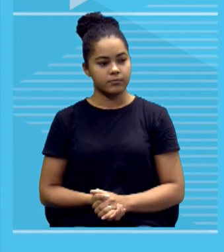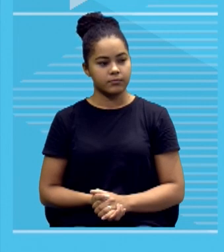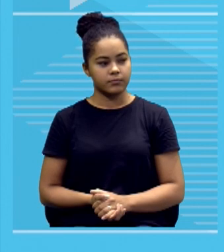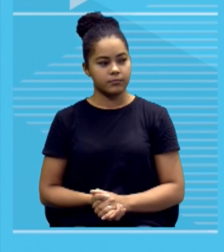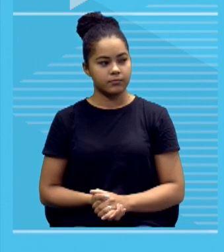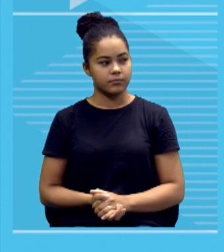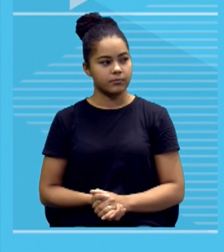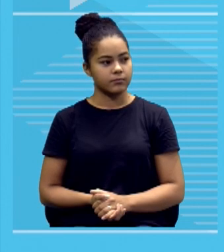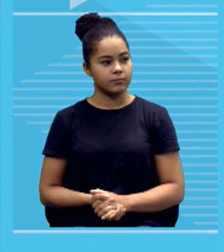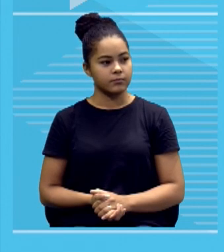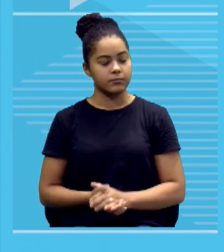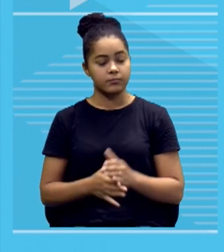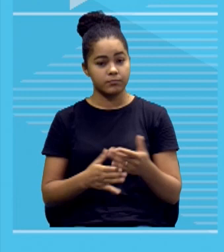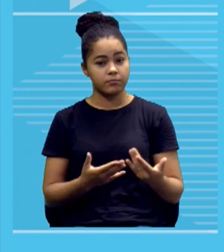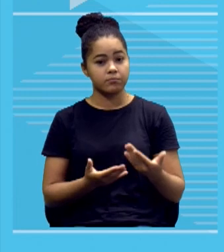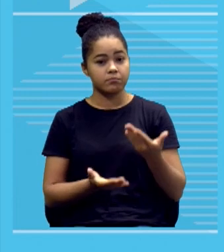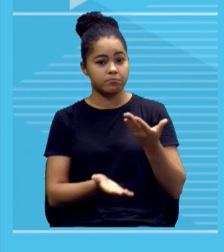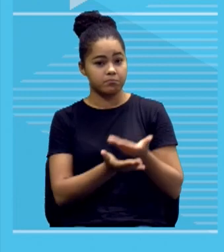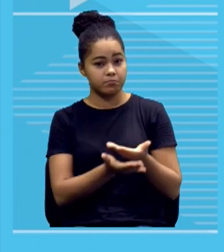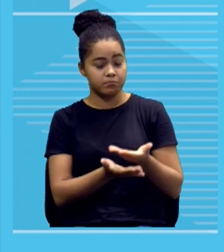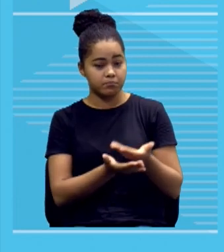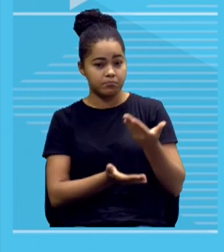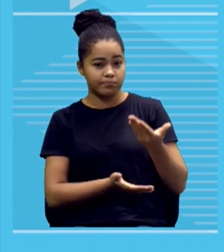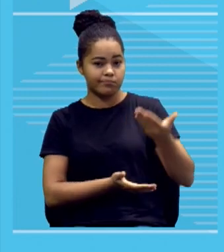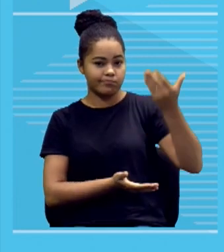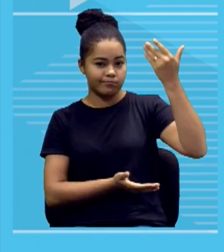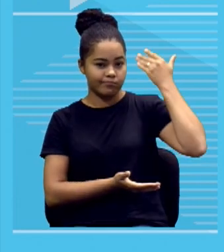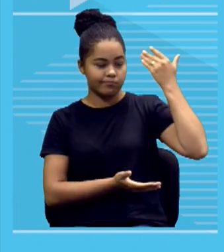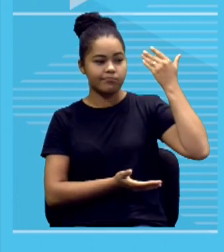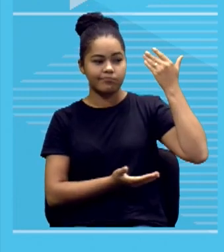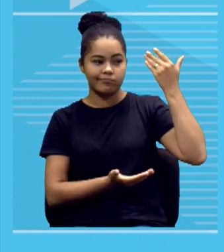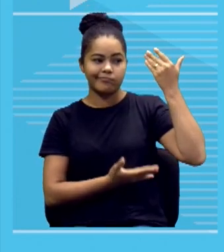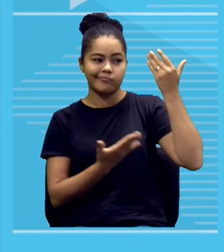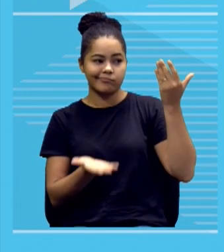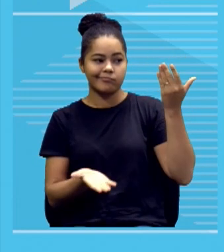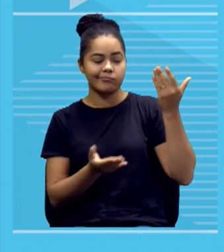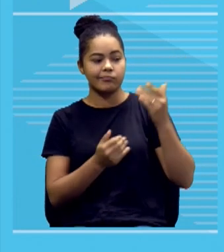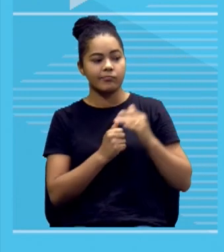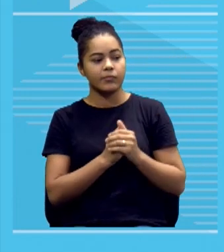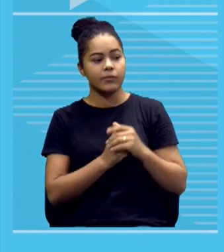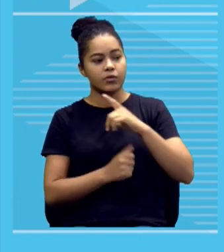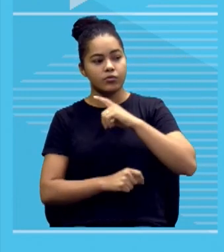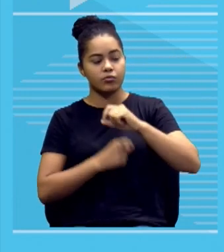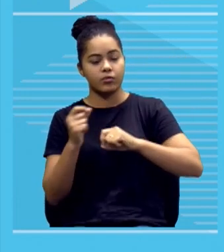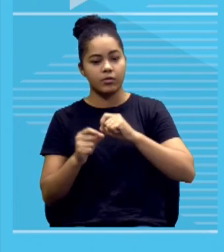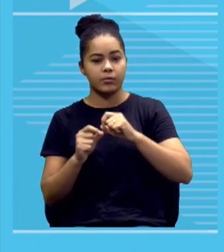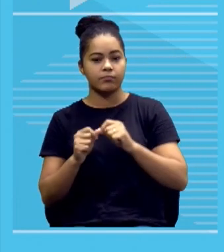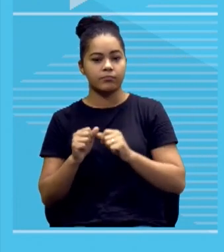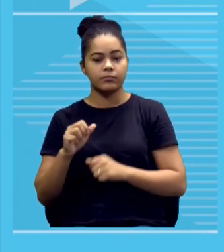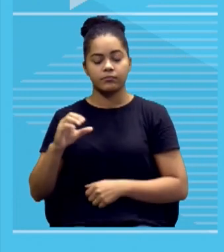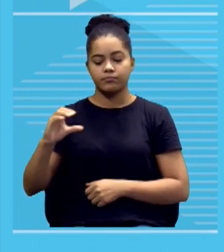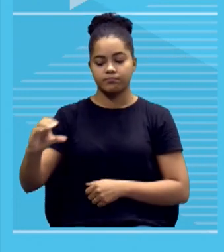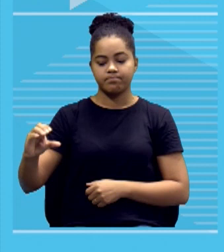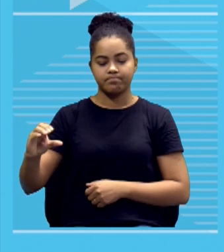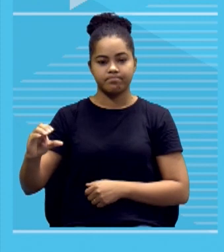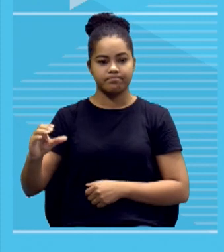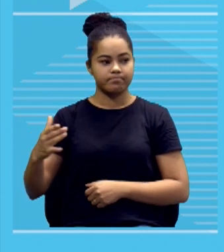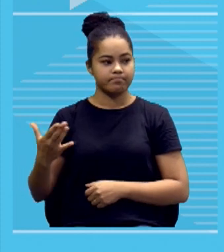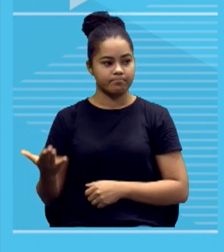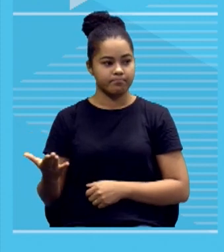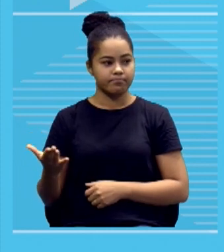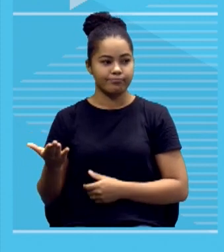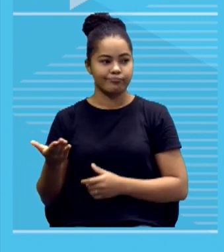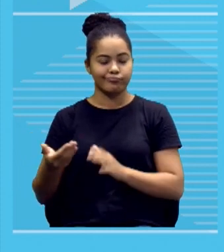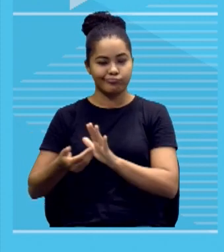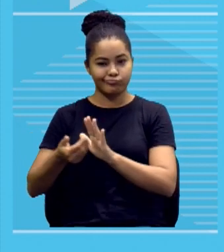Tá. A linha passada a gente ficou devendo essa questão, tá bom? Falava o seguinte: a letra C dela a gente já tinha